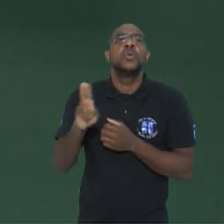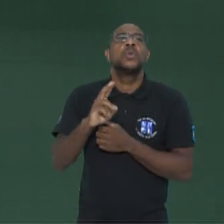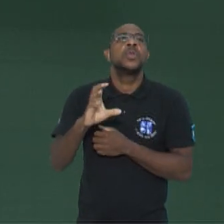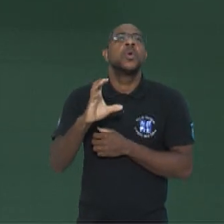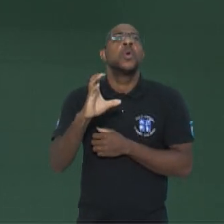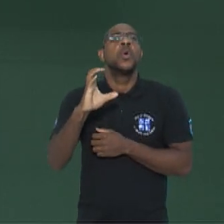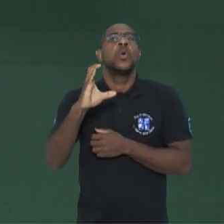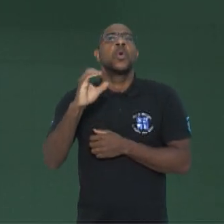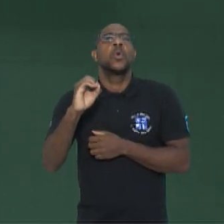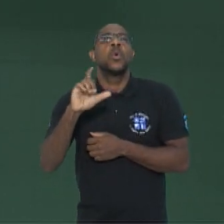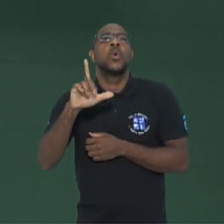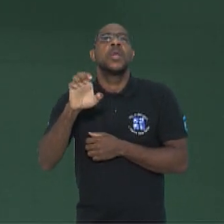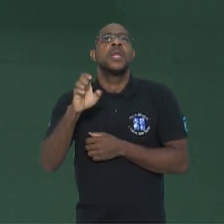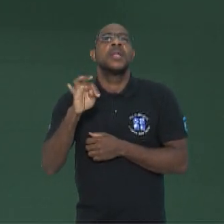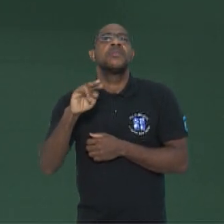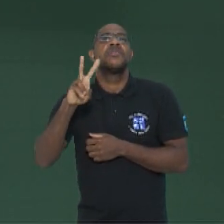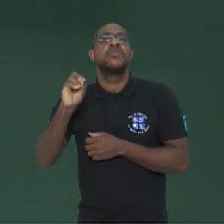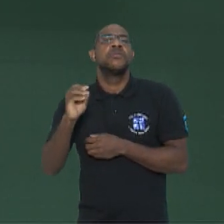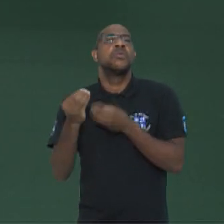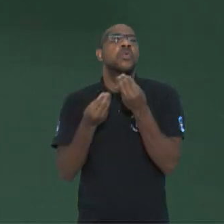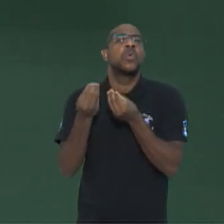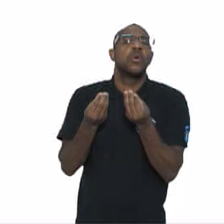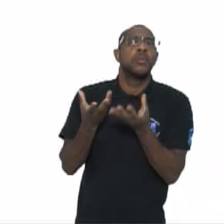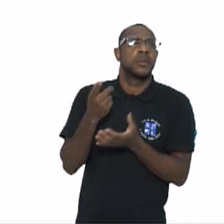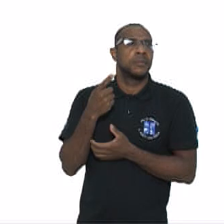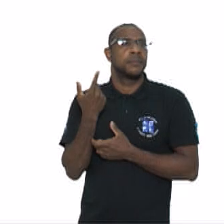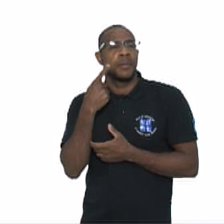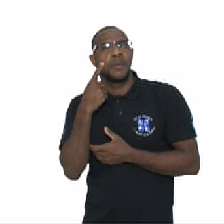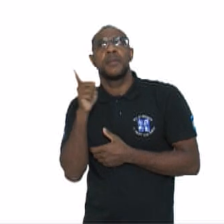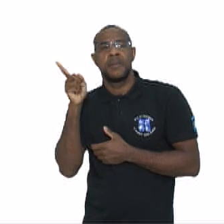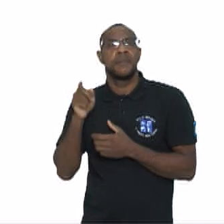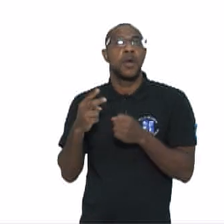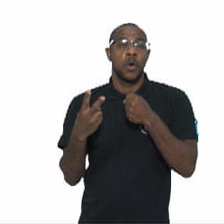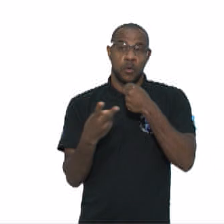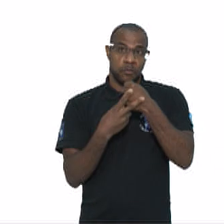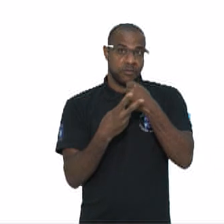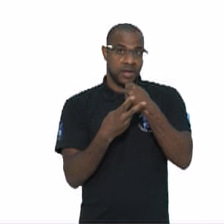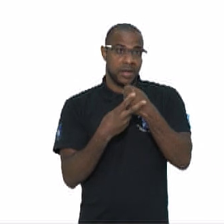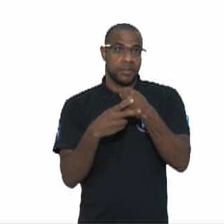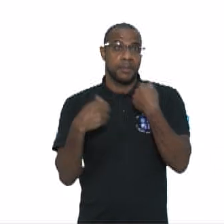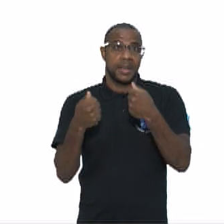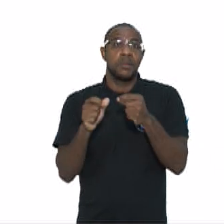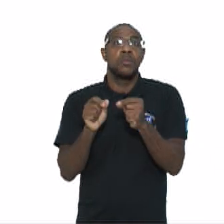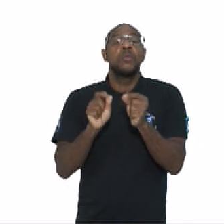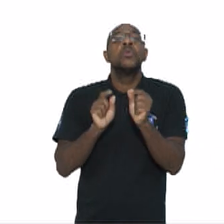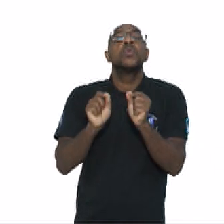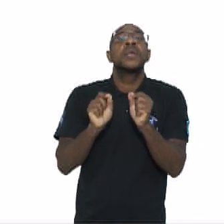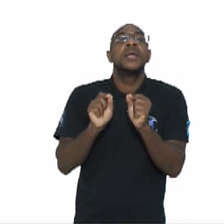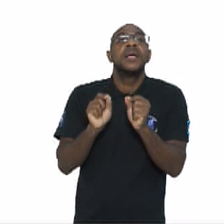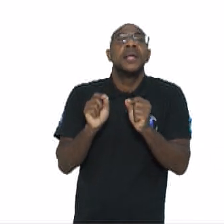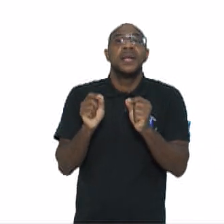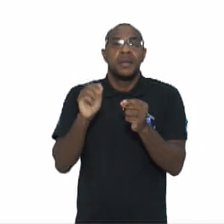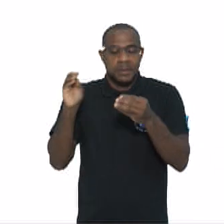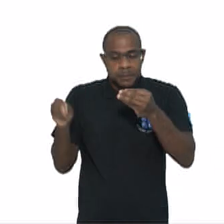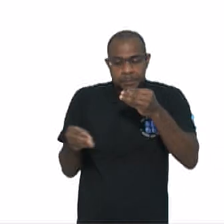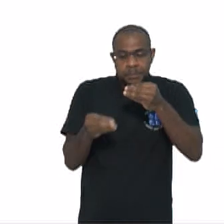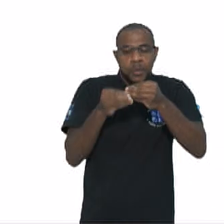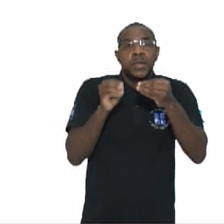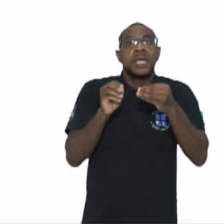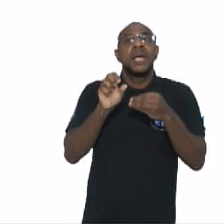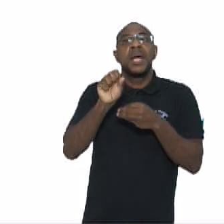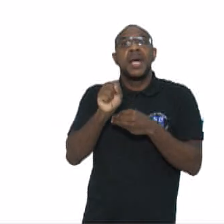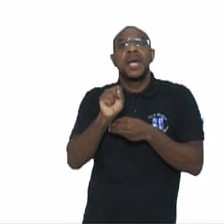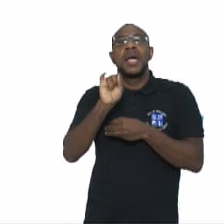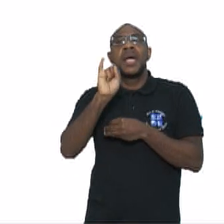coletivo com o verbo? Quando acontecer isso, o verbo deve flexionar no singular. Por